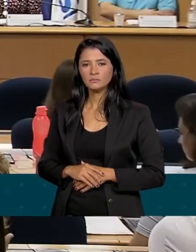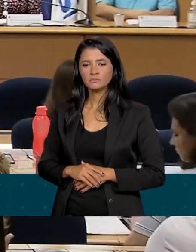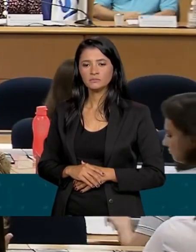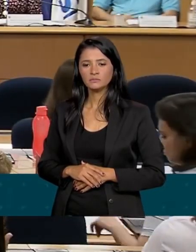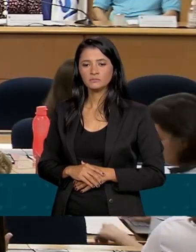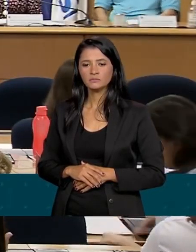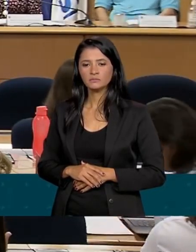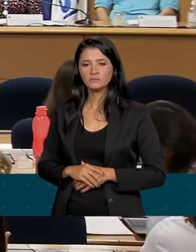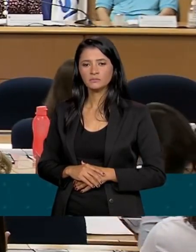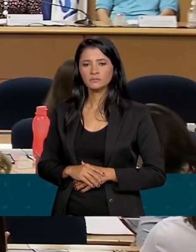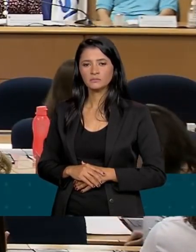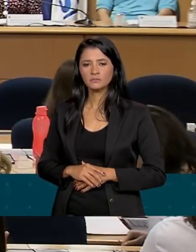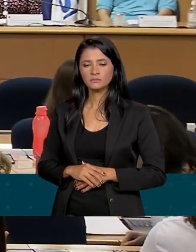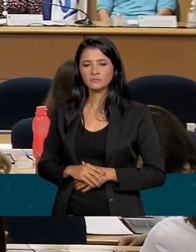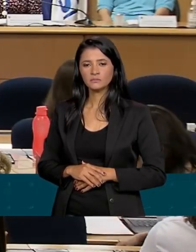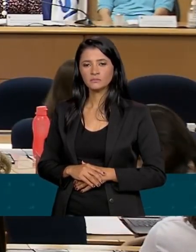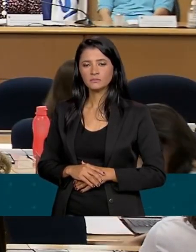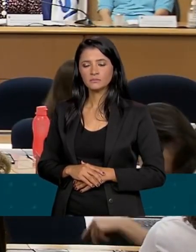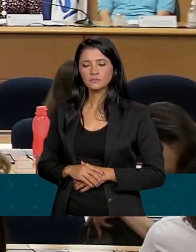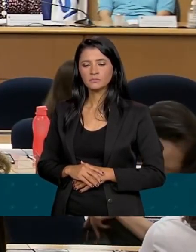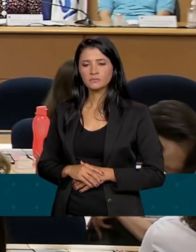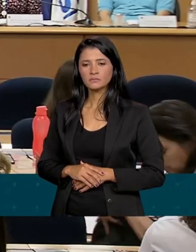Ok.